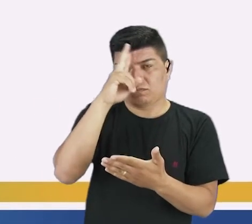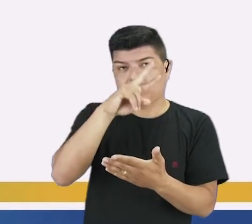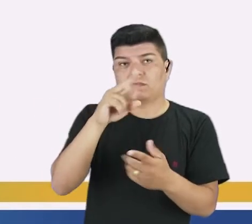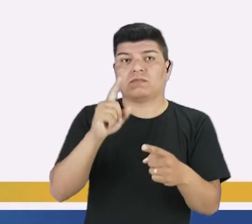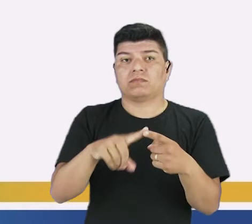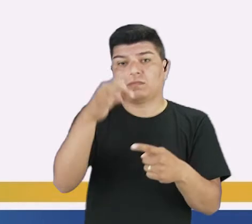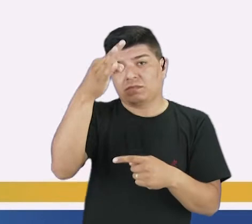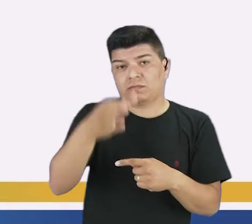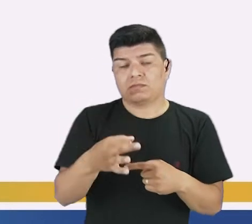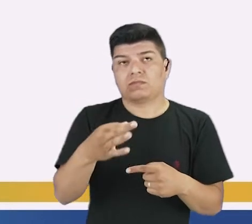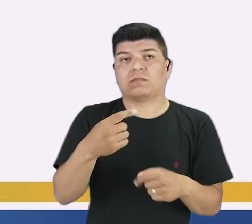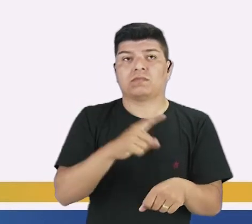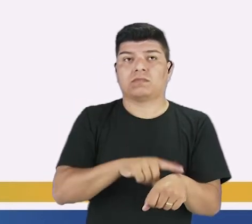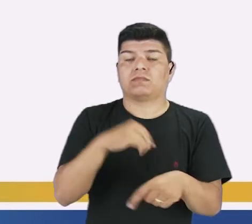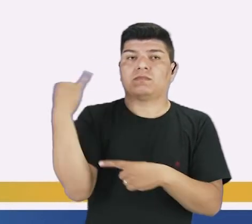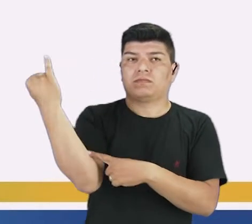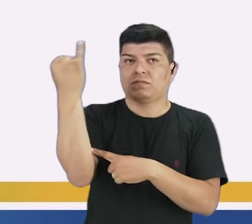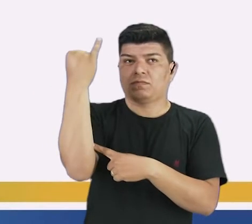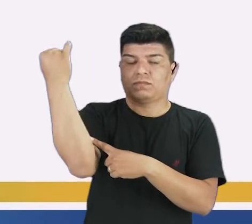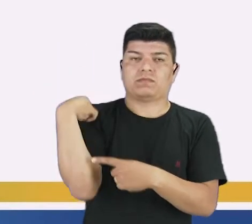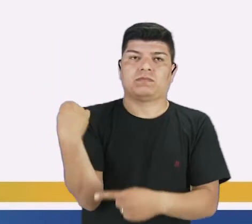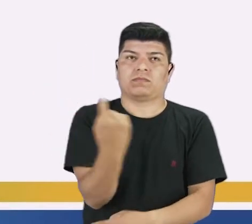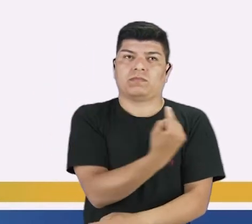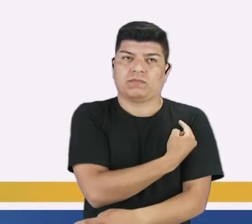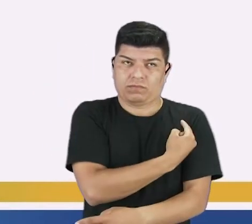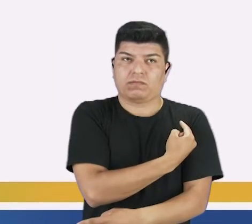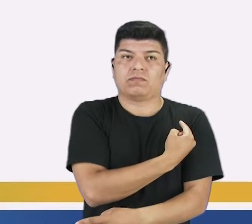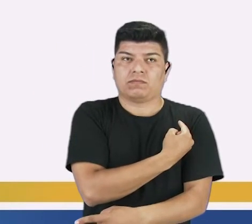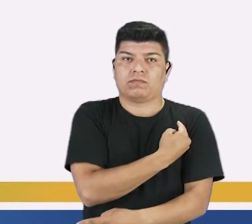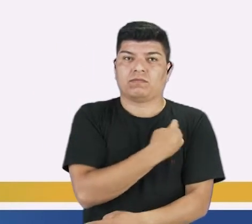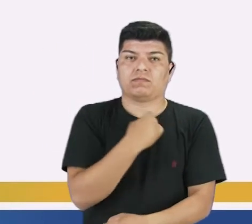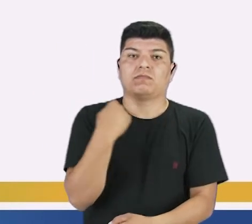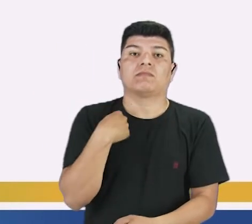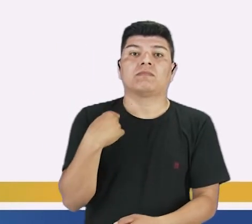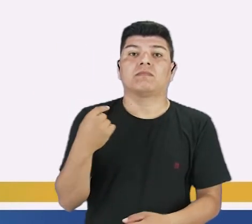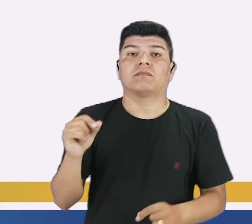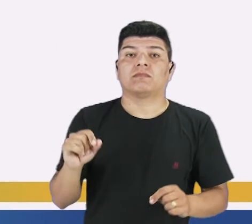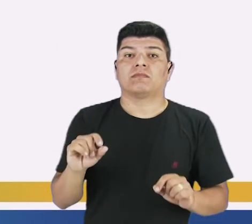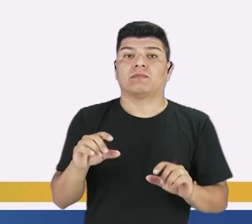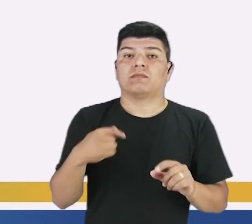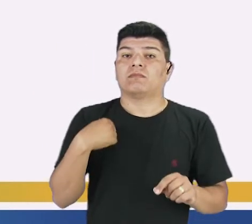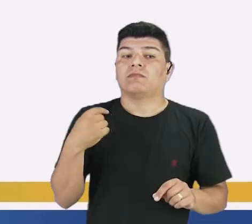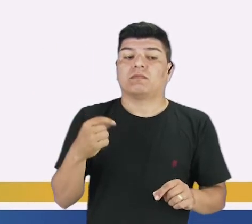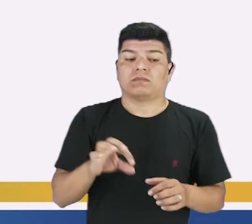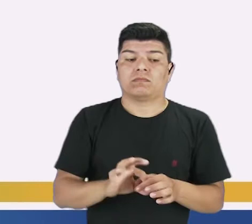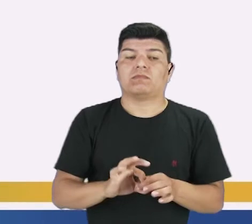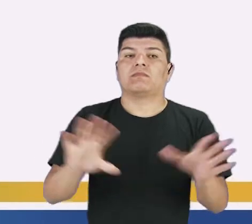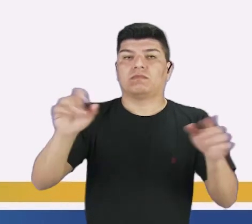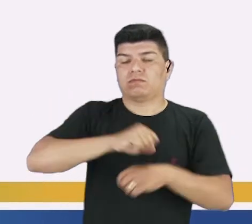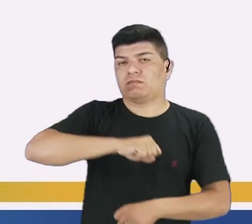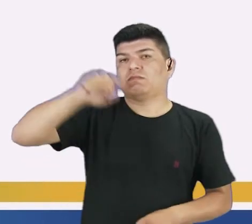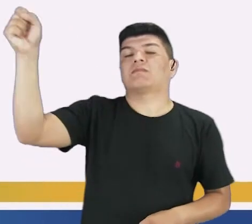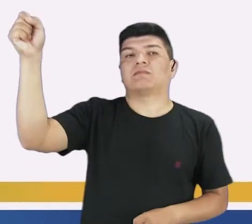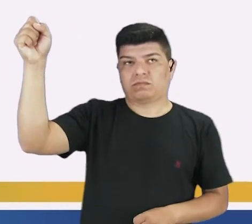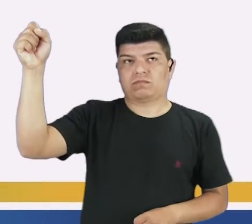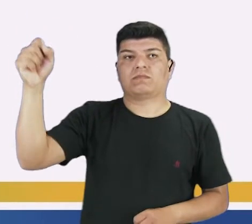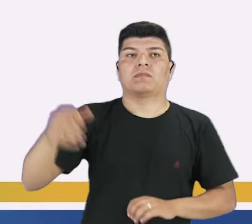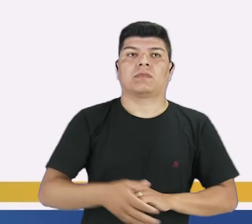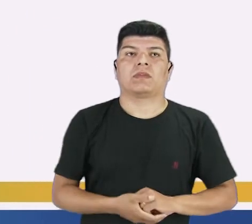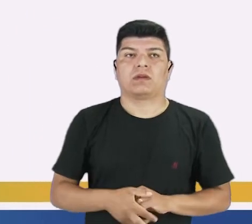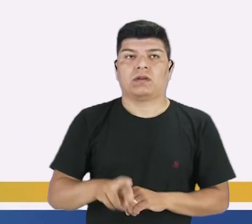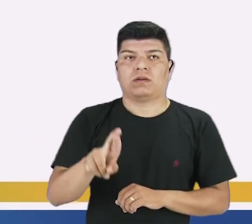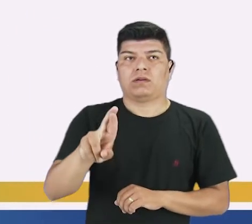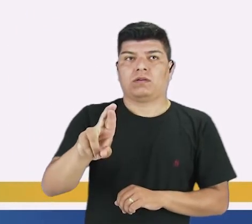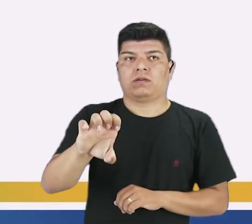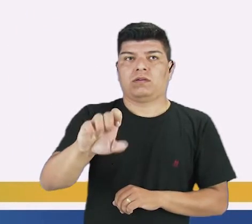porque certamente foi um momento muito importante para nós. A nossa independência tem muito a ver com o romantismo. O realismo, por